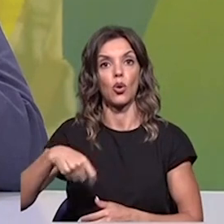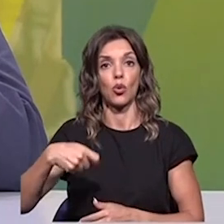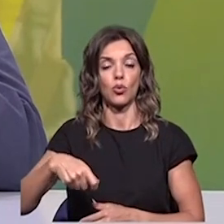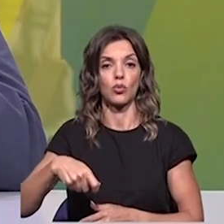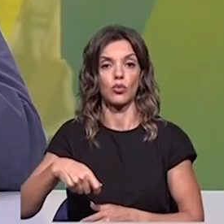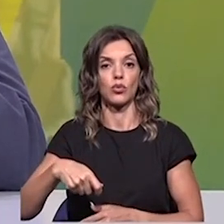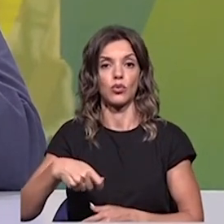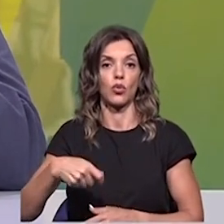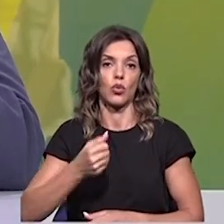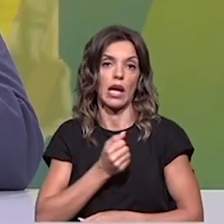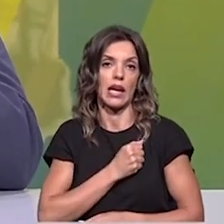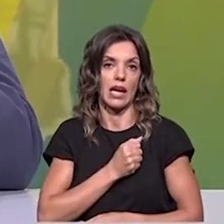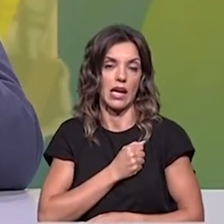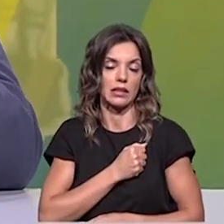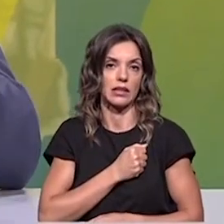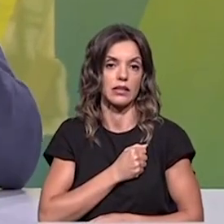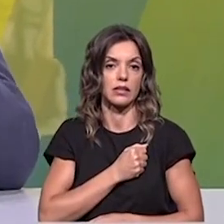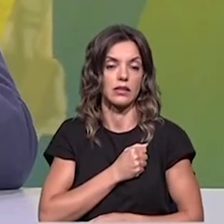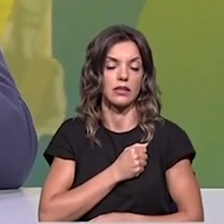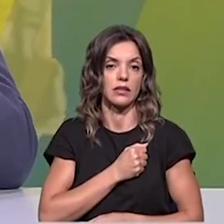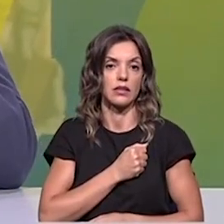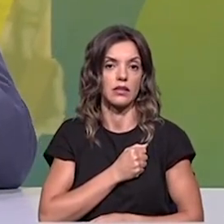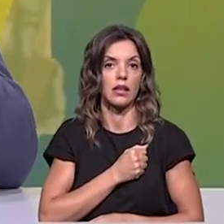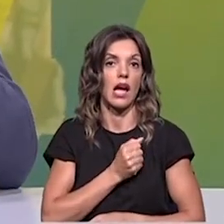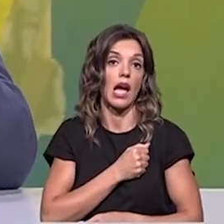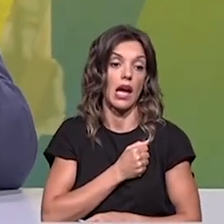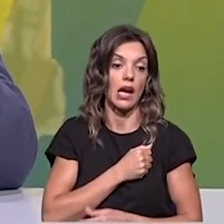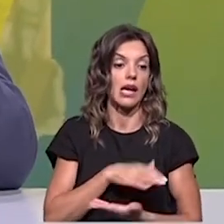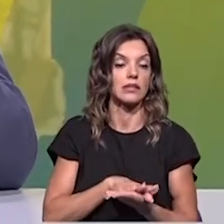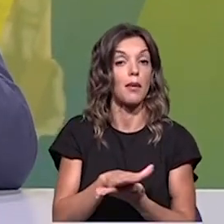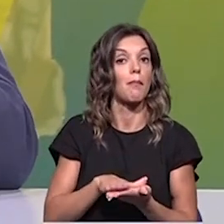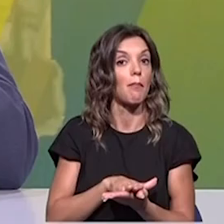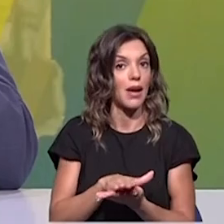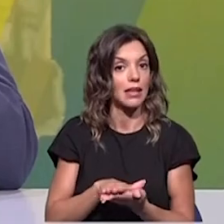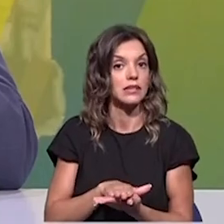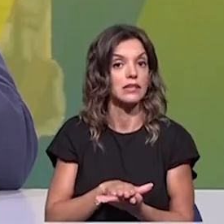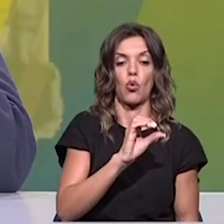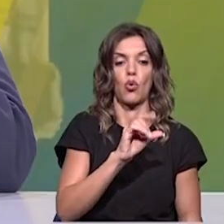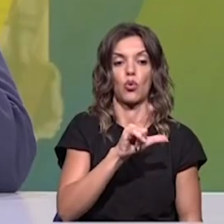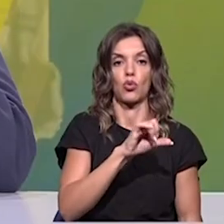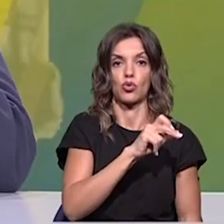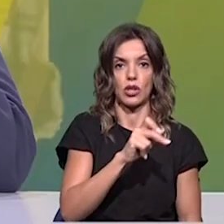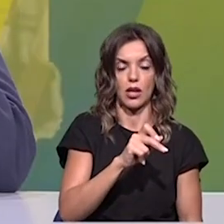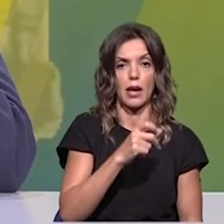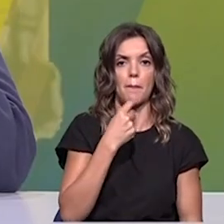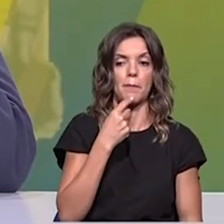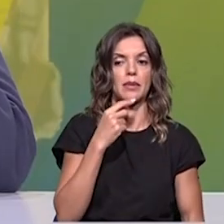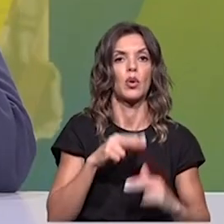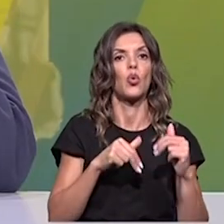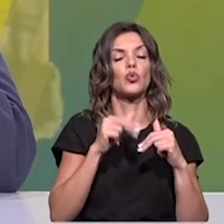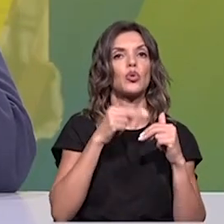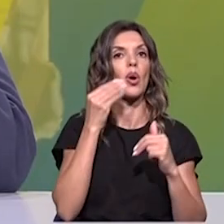da sua casa e ter pronto A casa é a base é a base do ser humano a própria construção